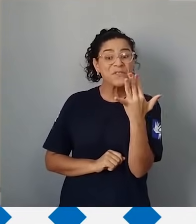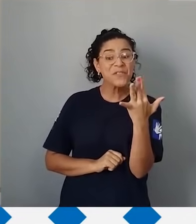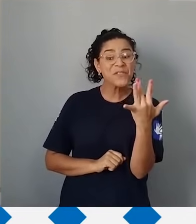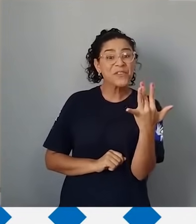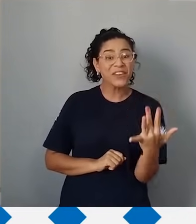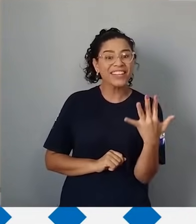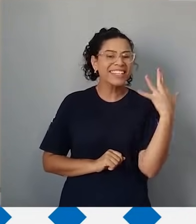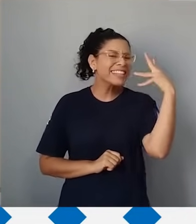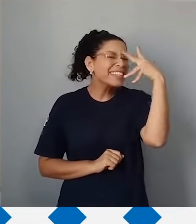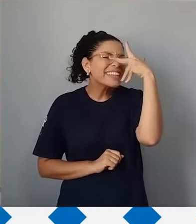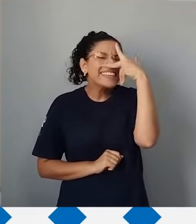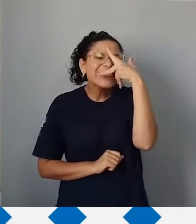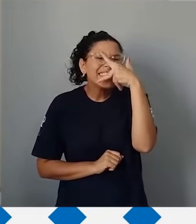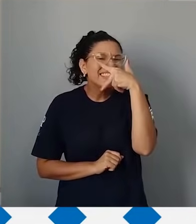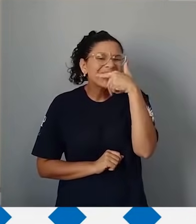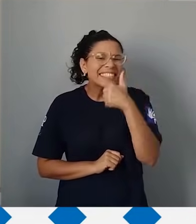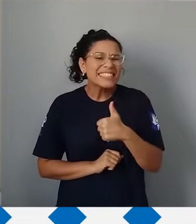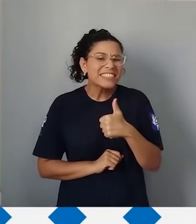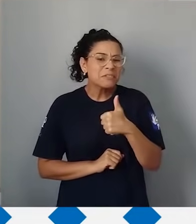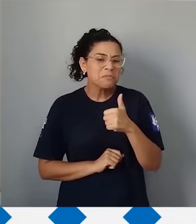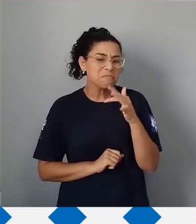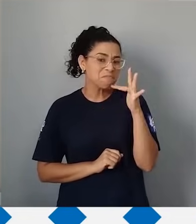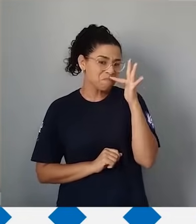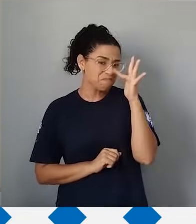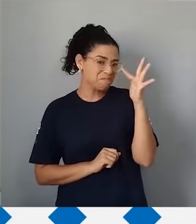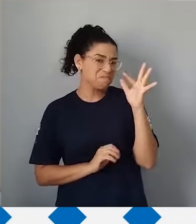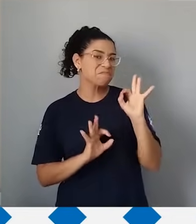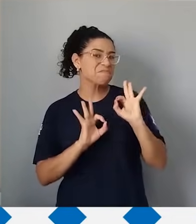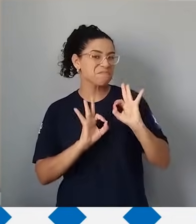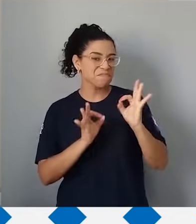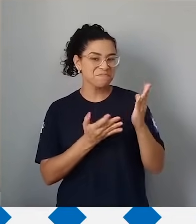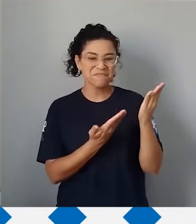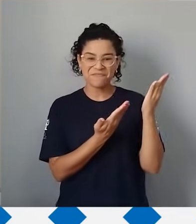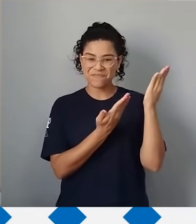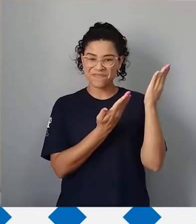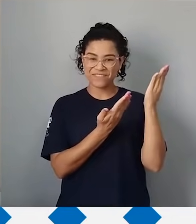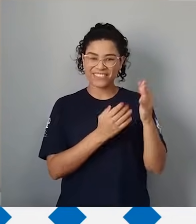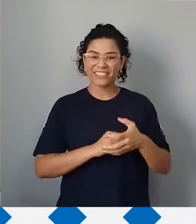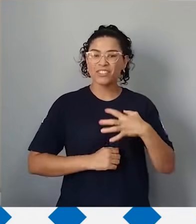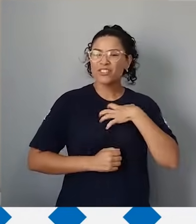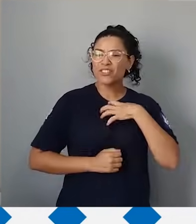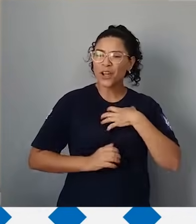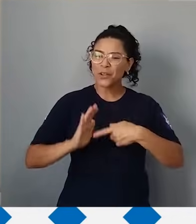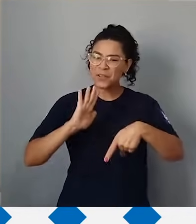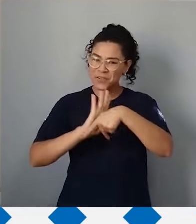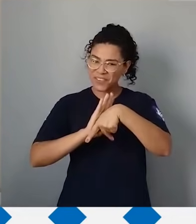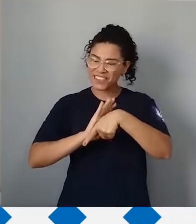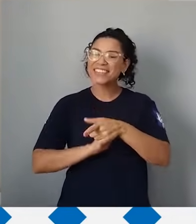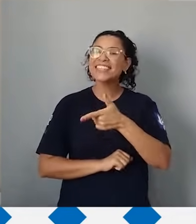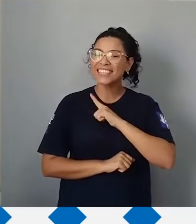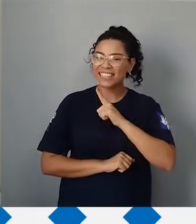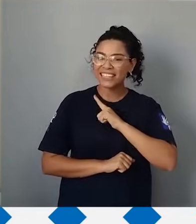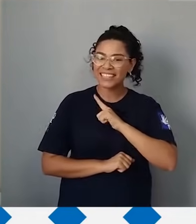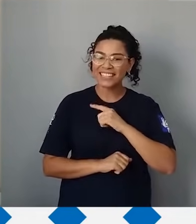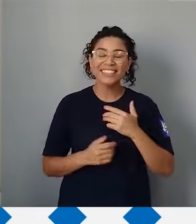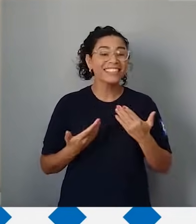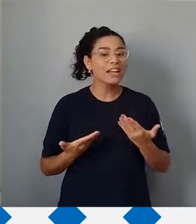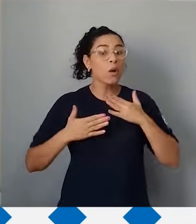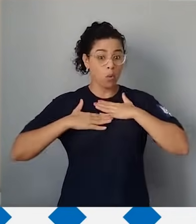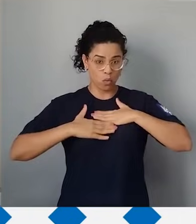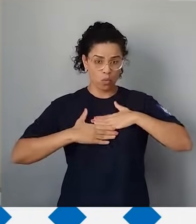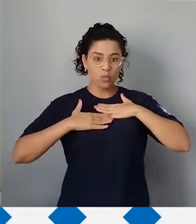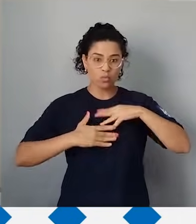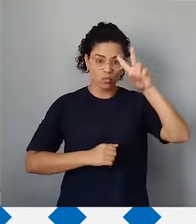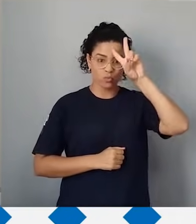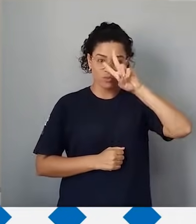ficou muito lindo e estiloso, não é? Do seu próprio jeito. Vocês gostaram da história do